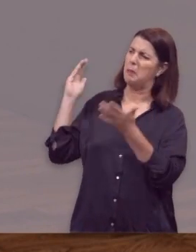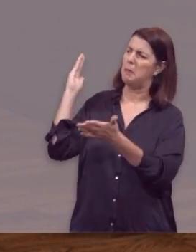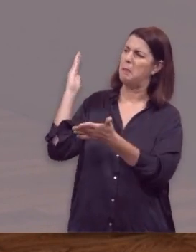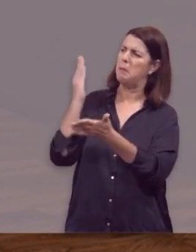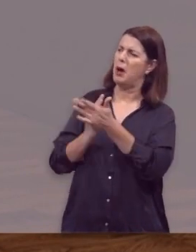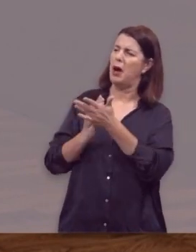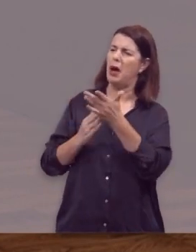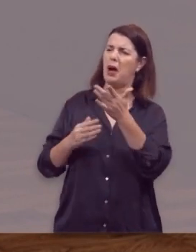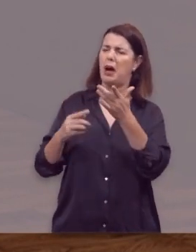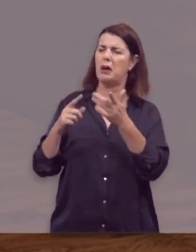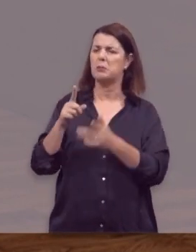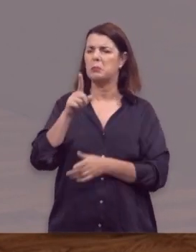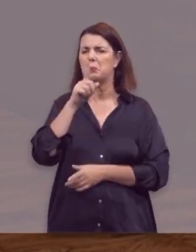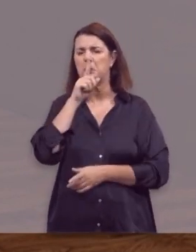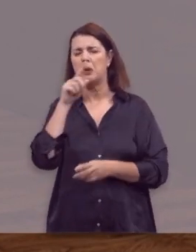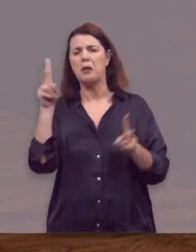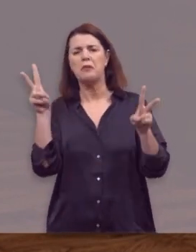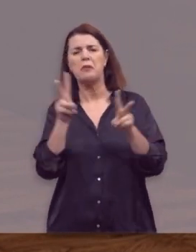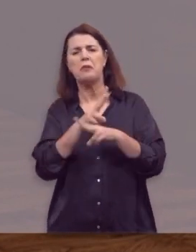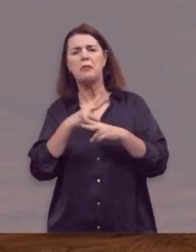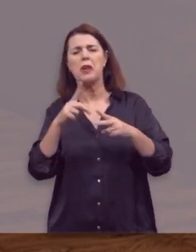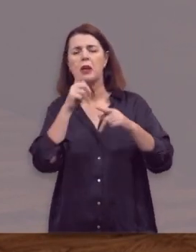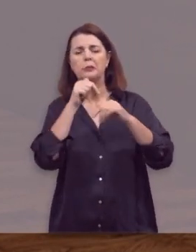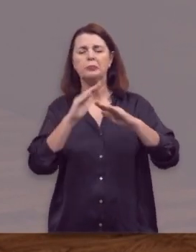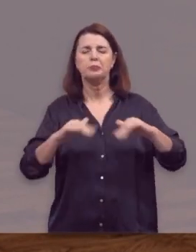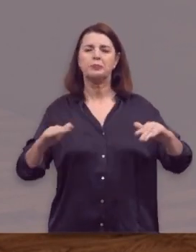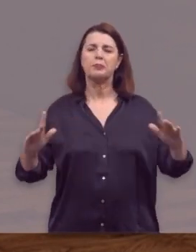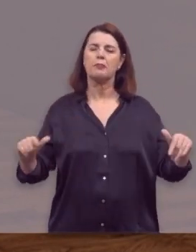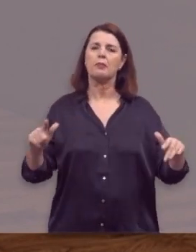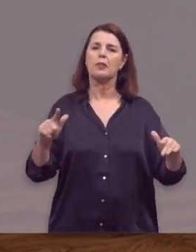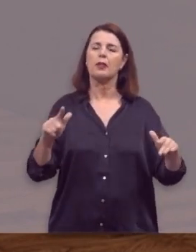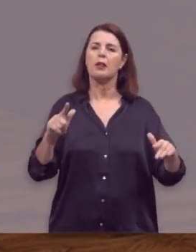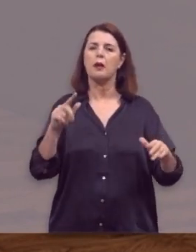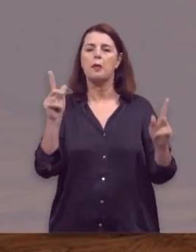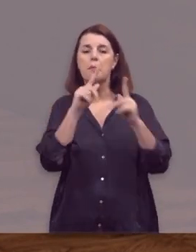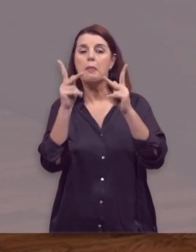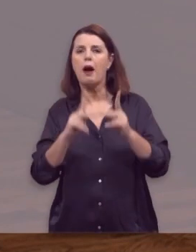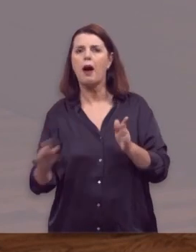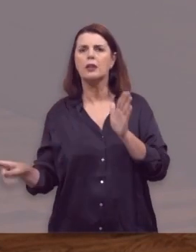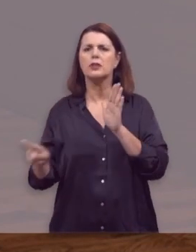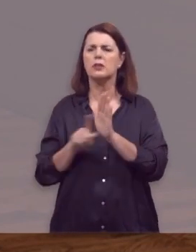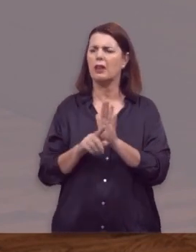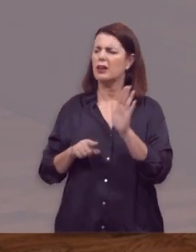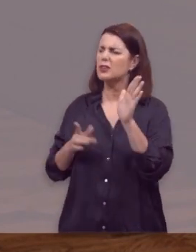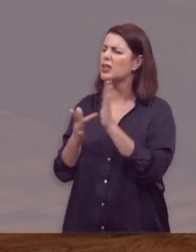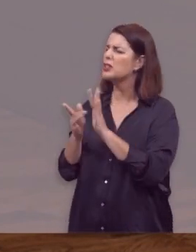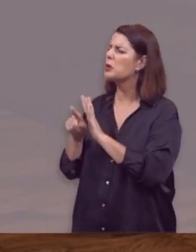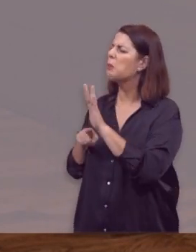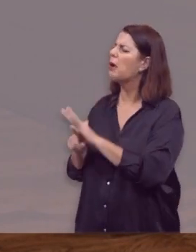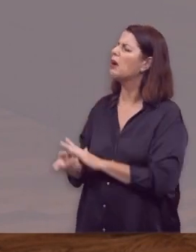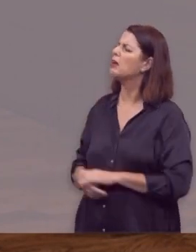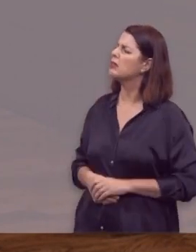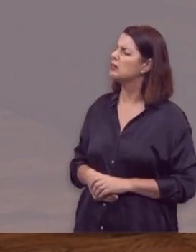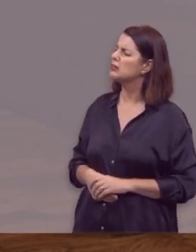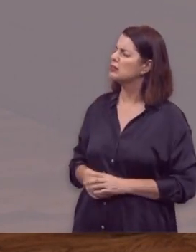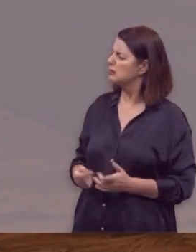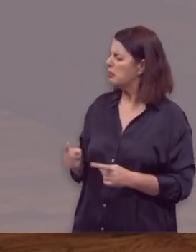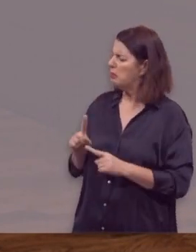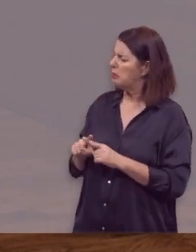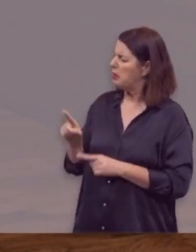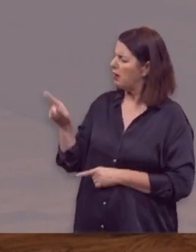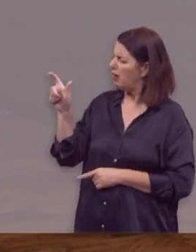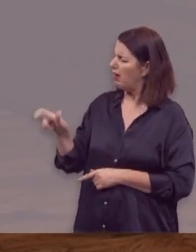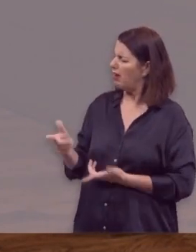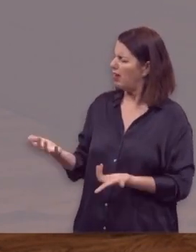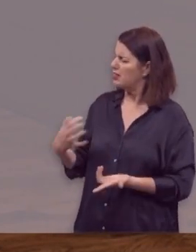vento, repreende o mar, a bonança chega e Jesus pergunta para eles assim: por que sois